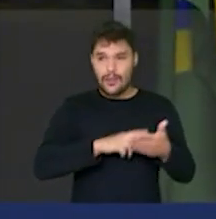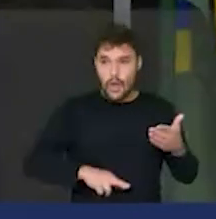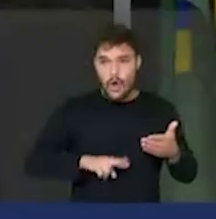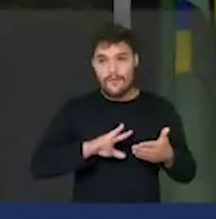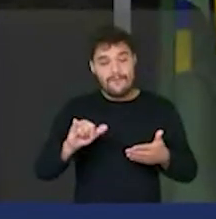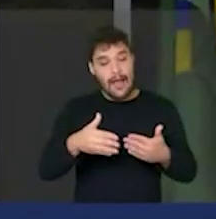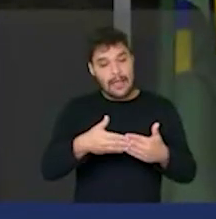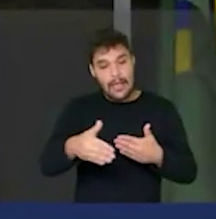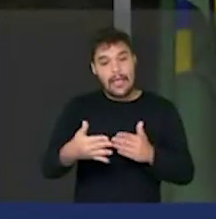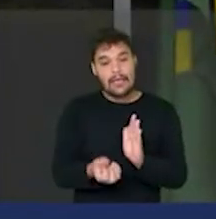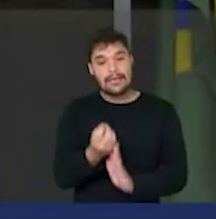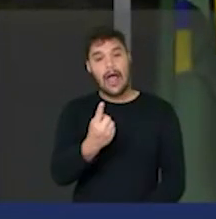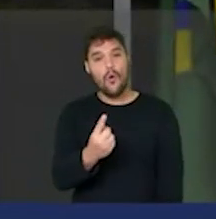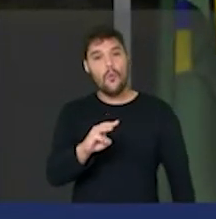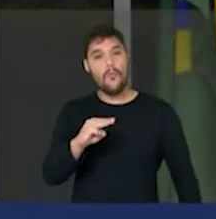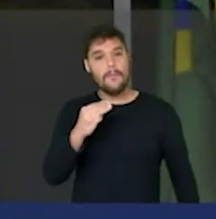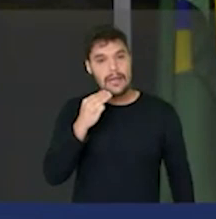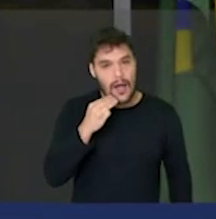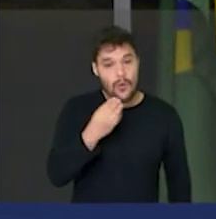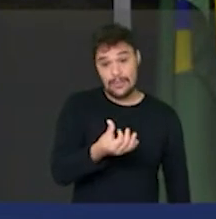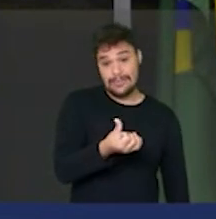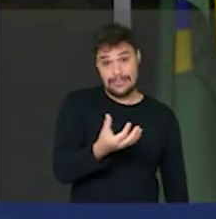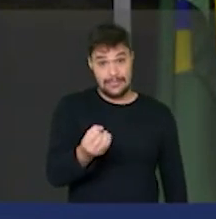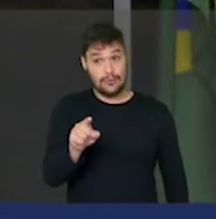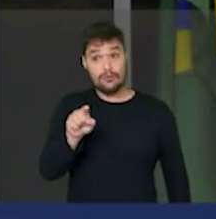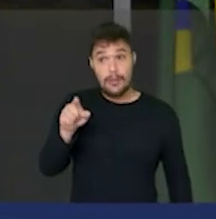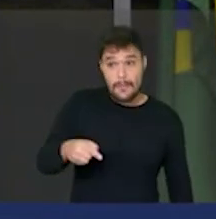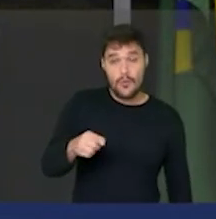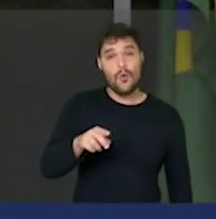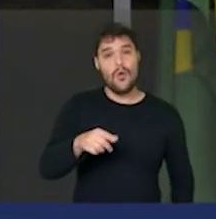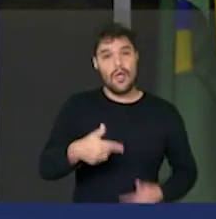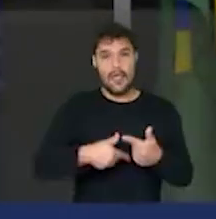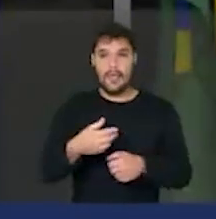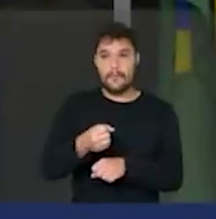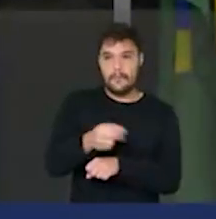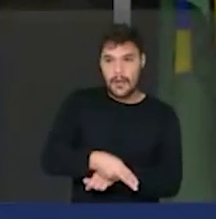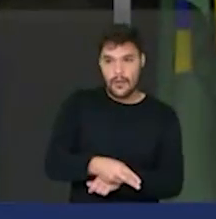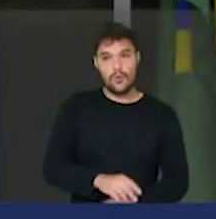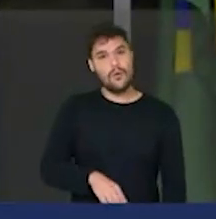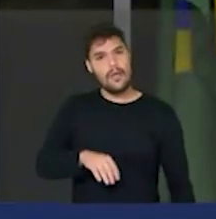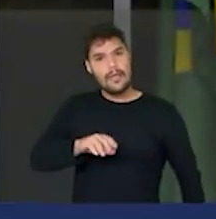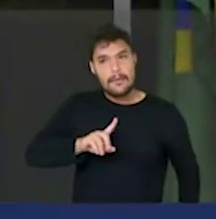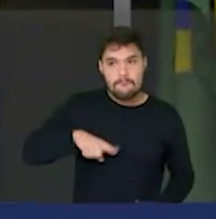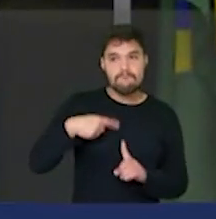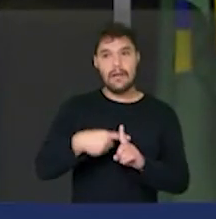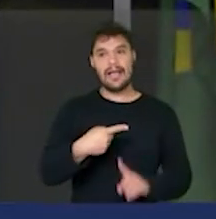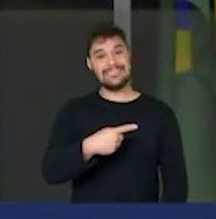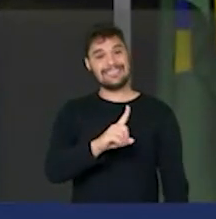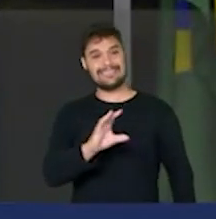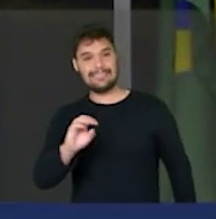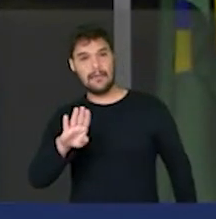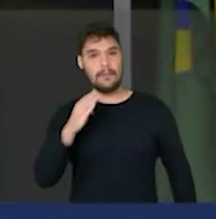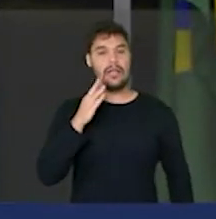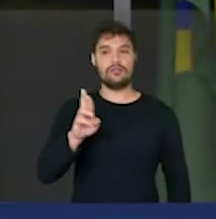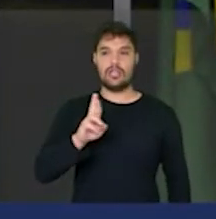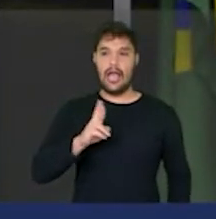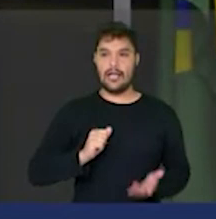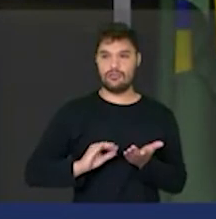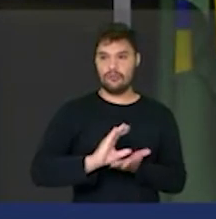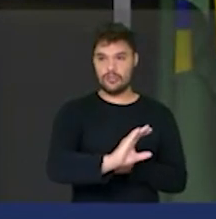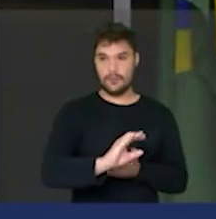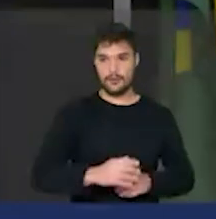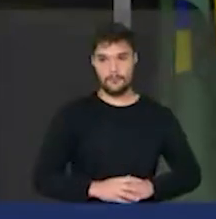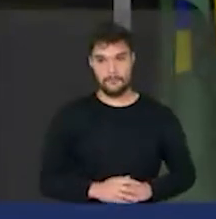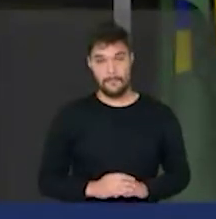de gerar mais de 1 milhão e 600 mil empregos e mais de 100 bilhões de reais de investimento.